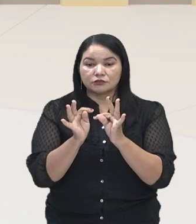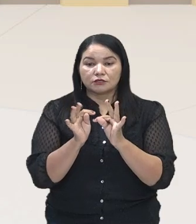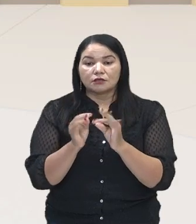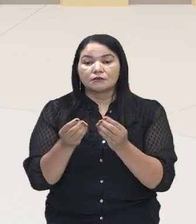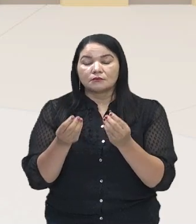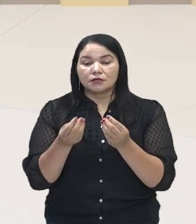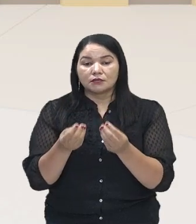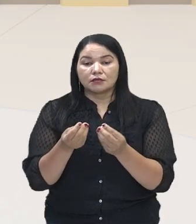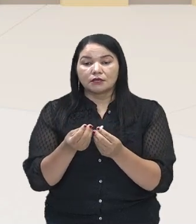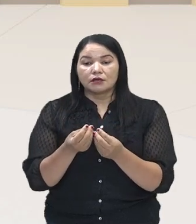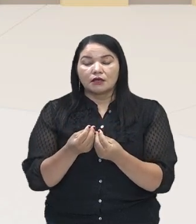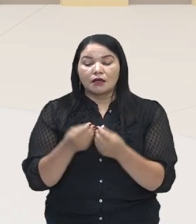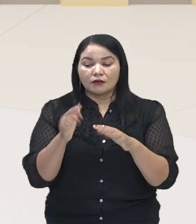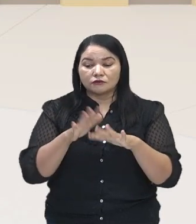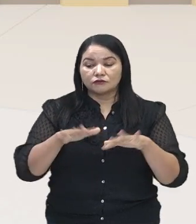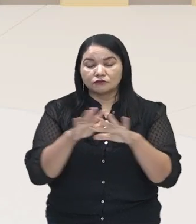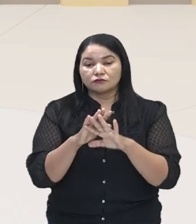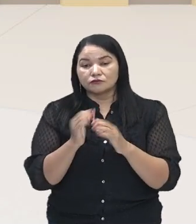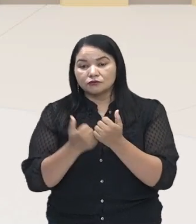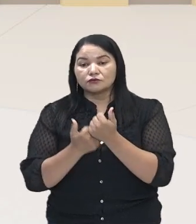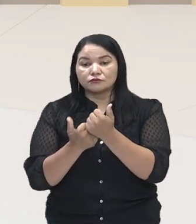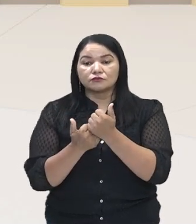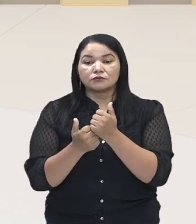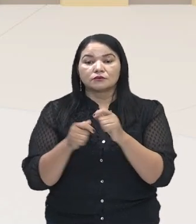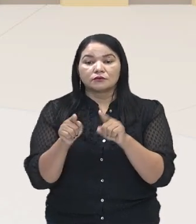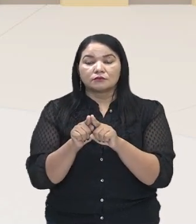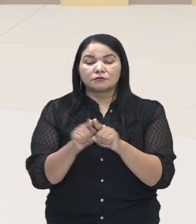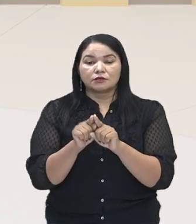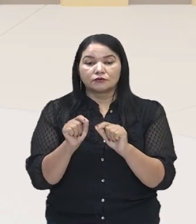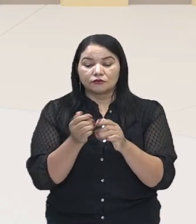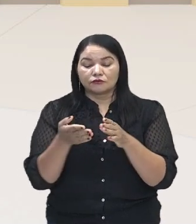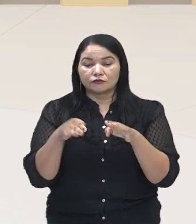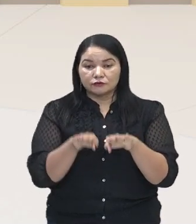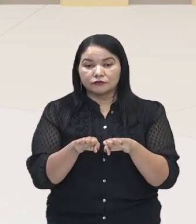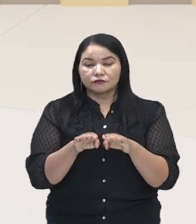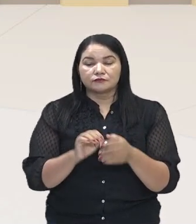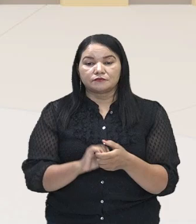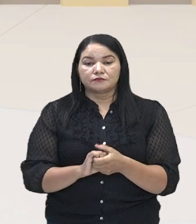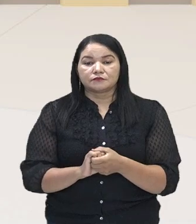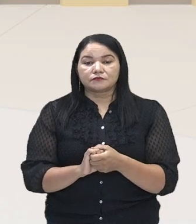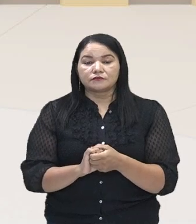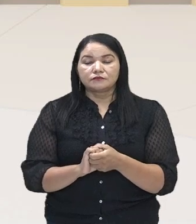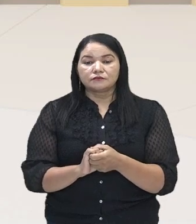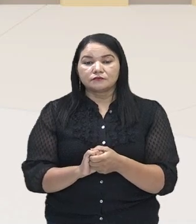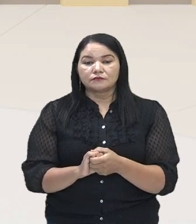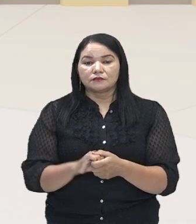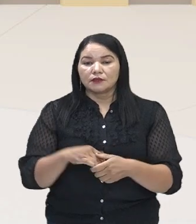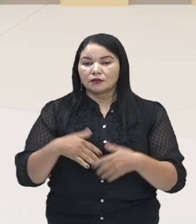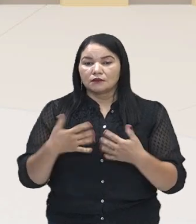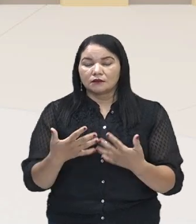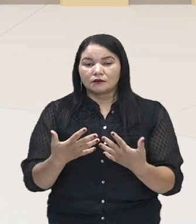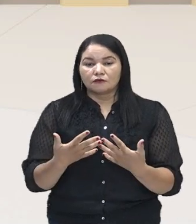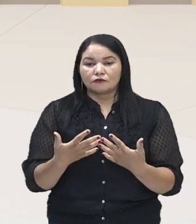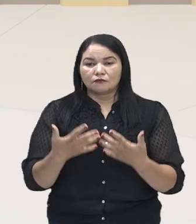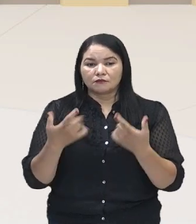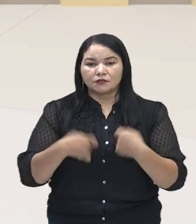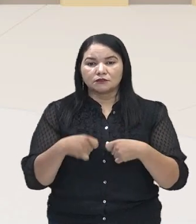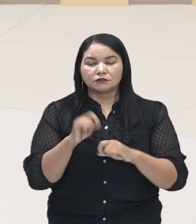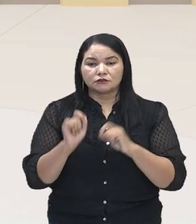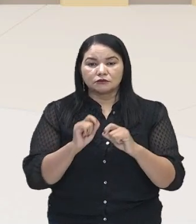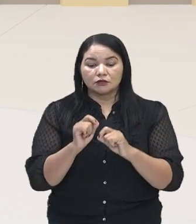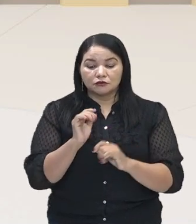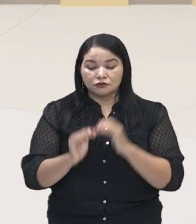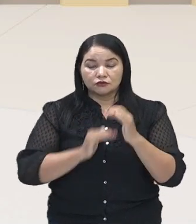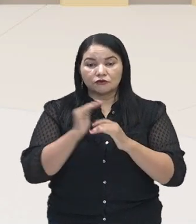condições favoráveis e inclusivas. Então note que apenas não é só necessário ter um